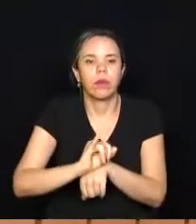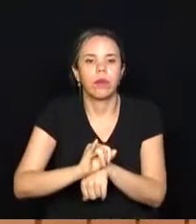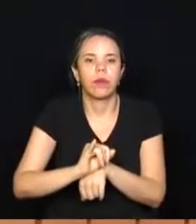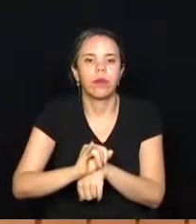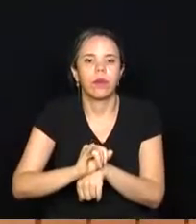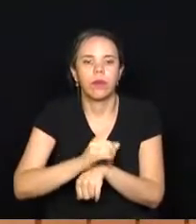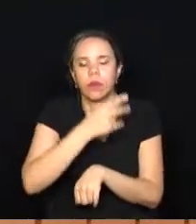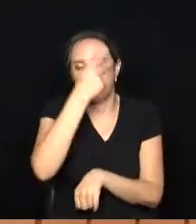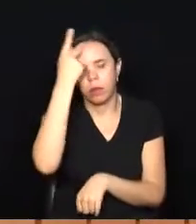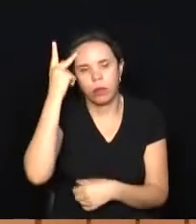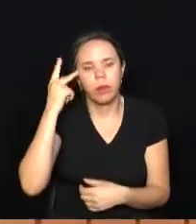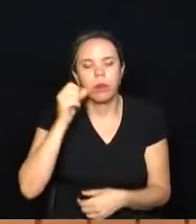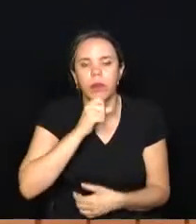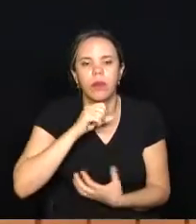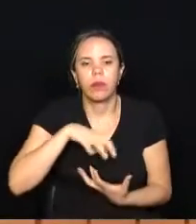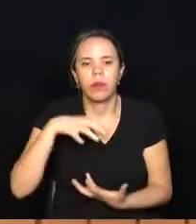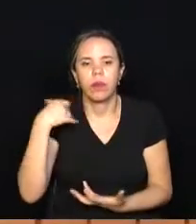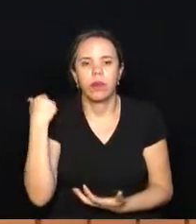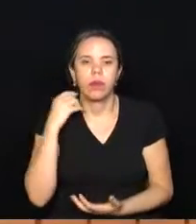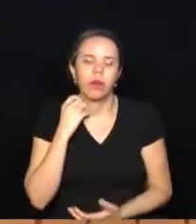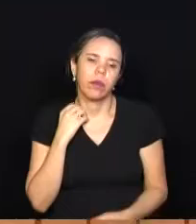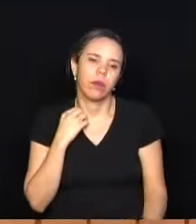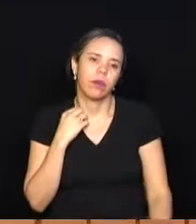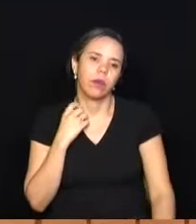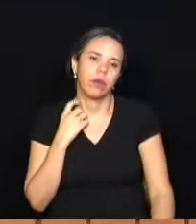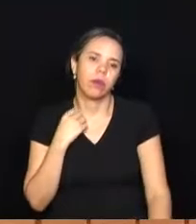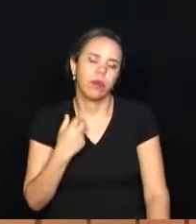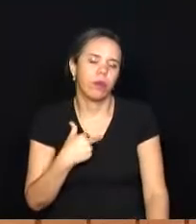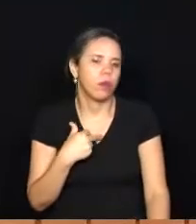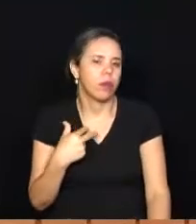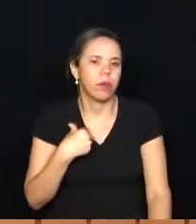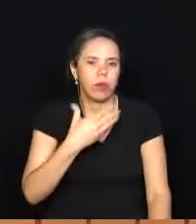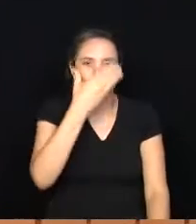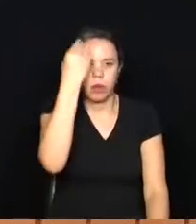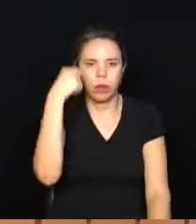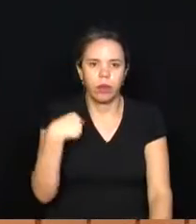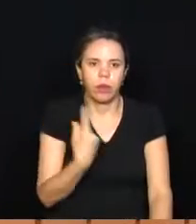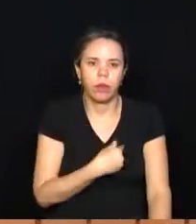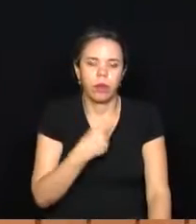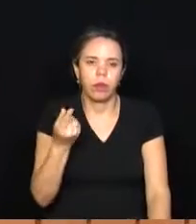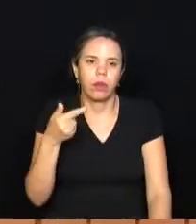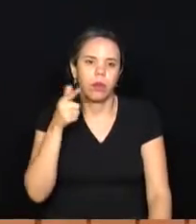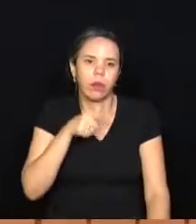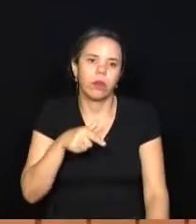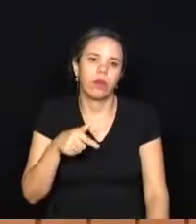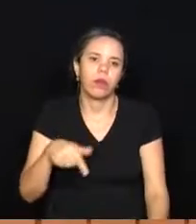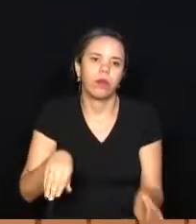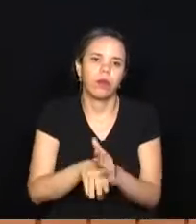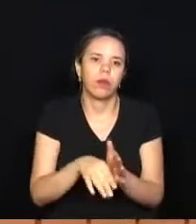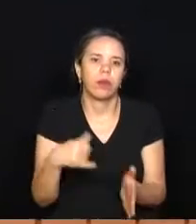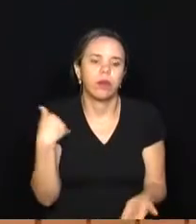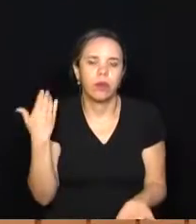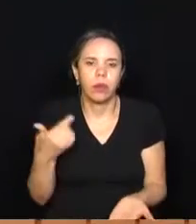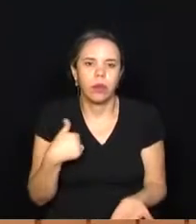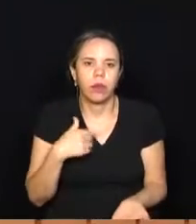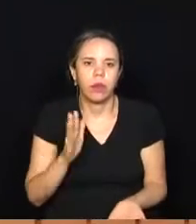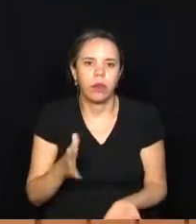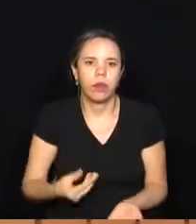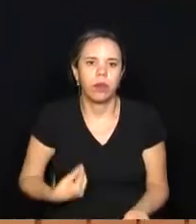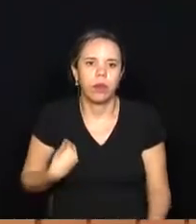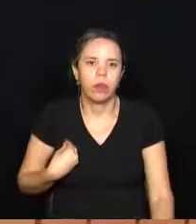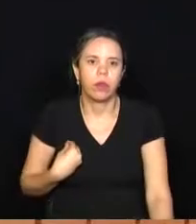da Pessoa Idosa. Então, nunca devemos esquecer que nós chegaremos nessa idade. Eu já estou,